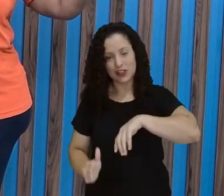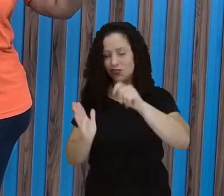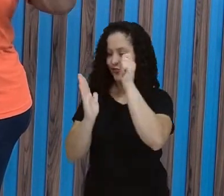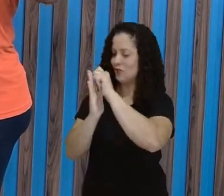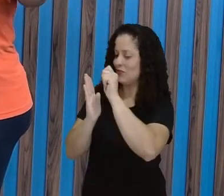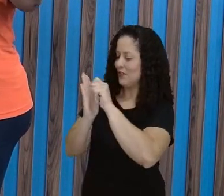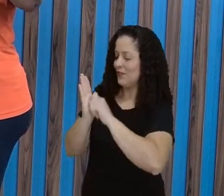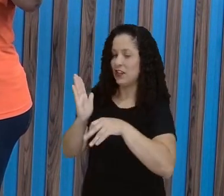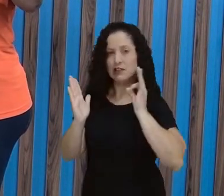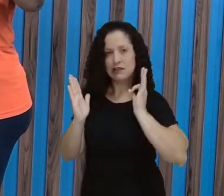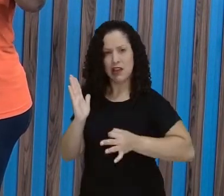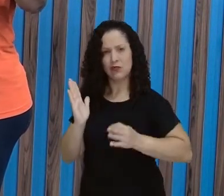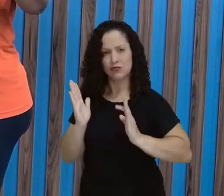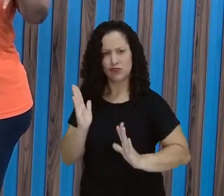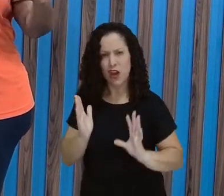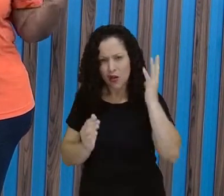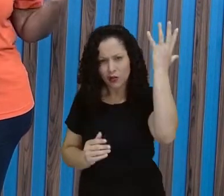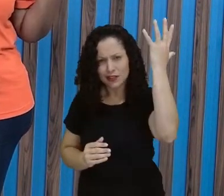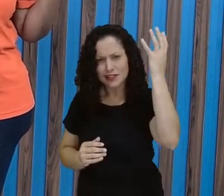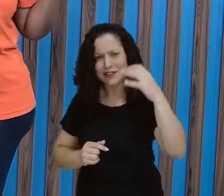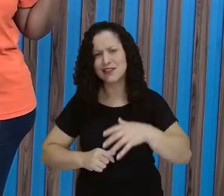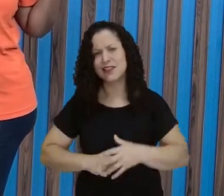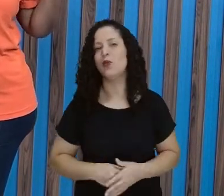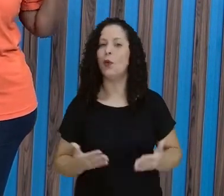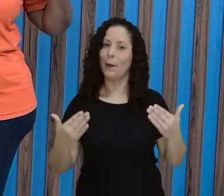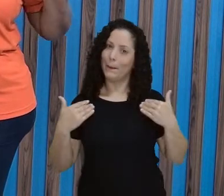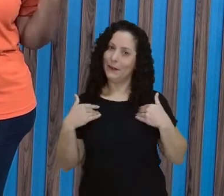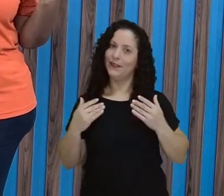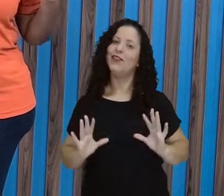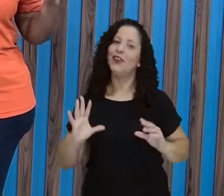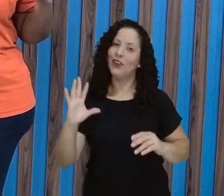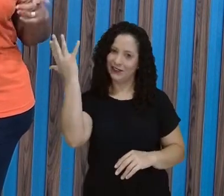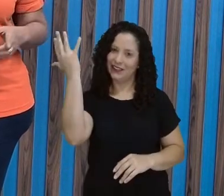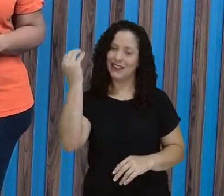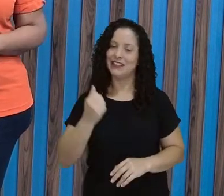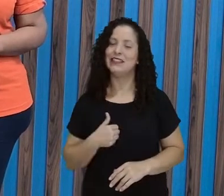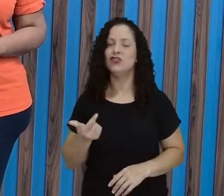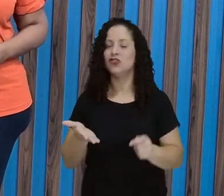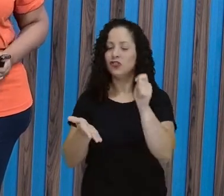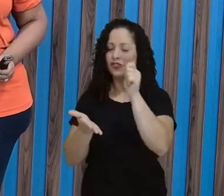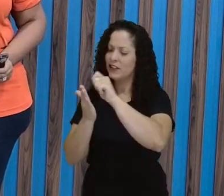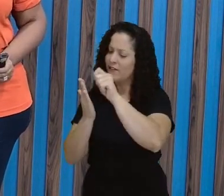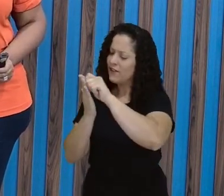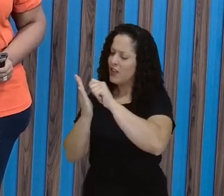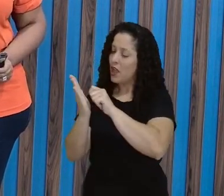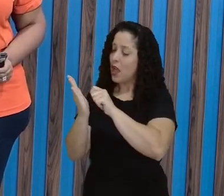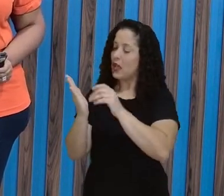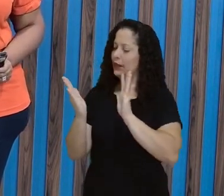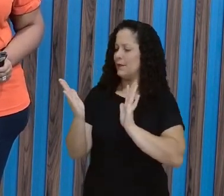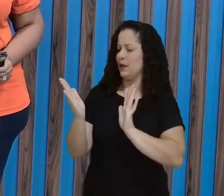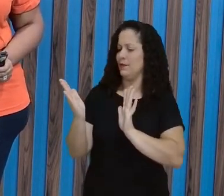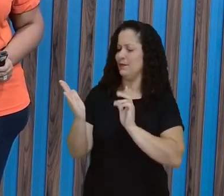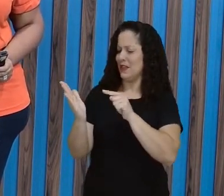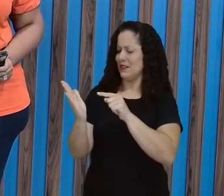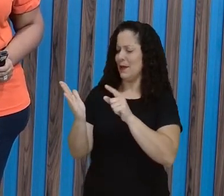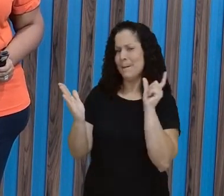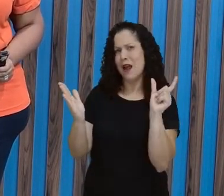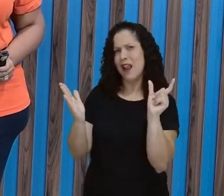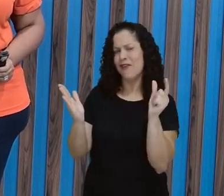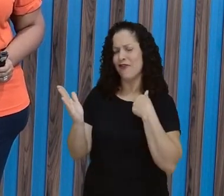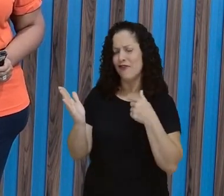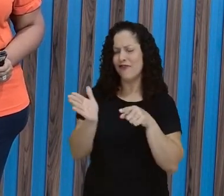correta. Já aconteceu com você? Comigo acontece. Quando a gente está escrevendo, eita, será que é assim? Deixa eu